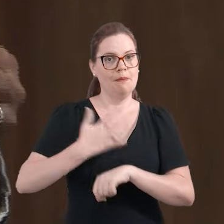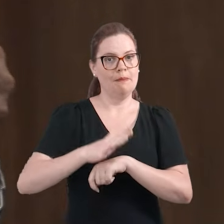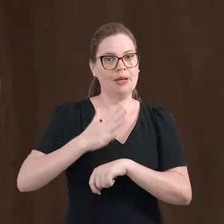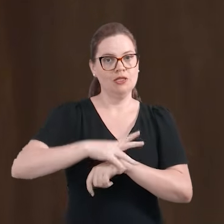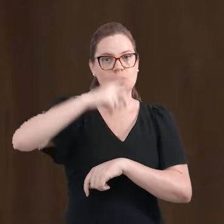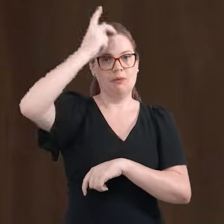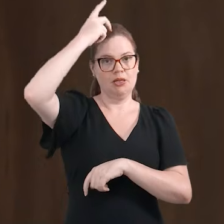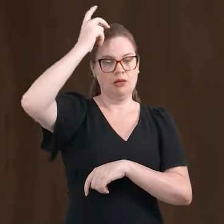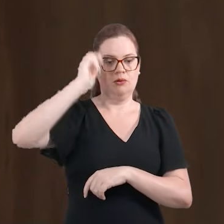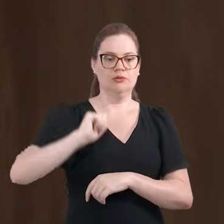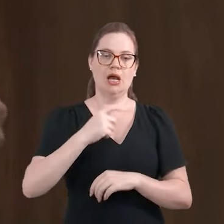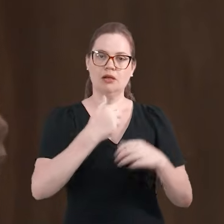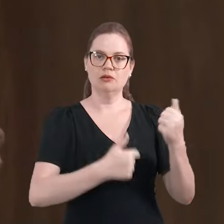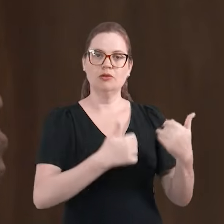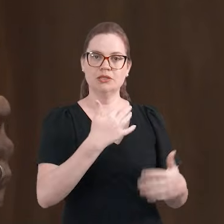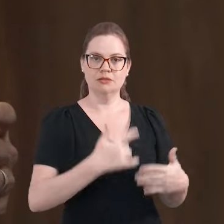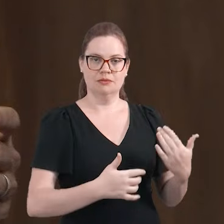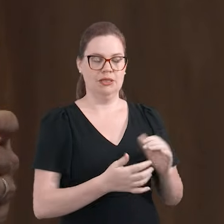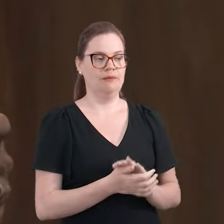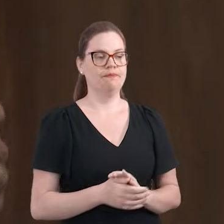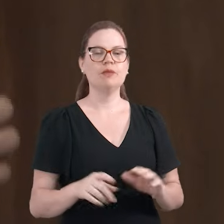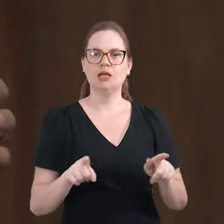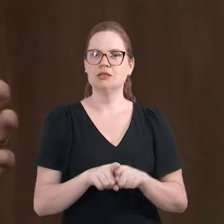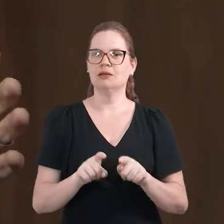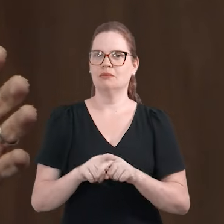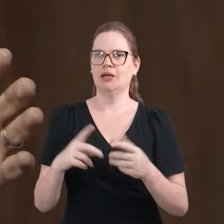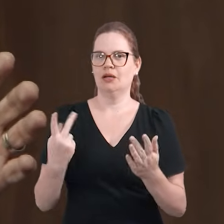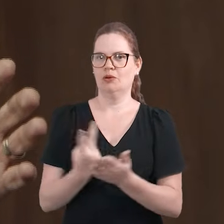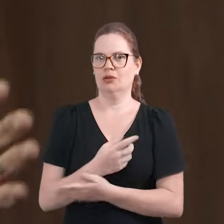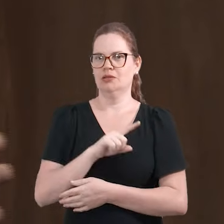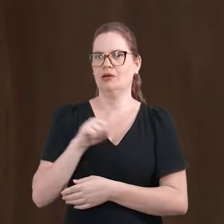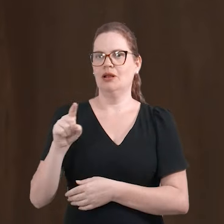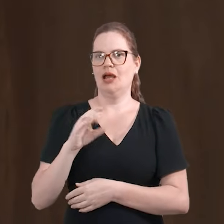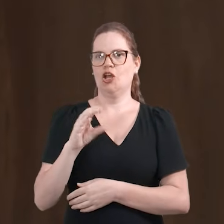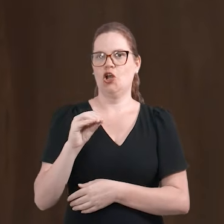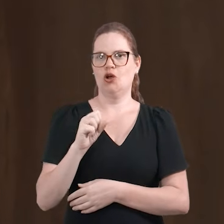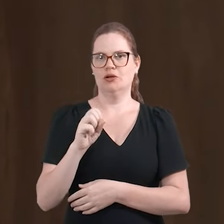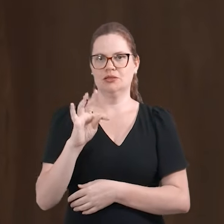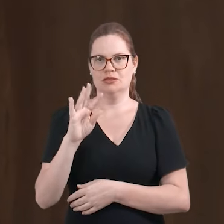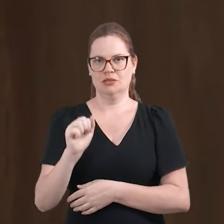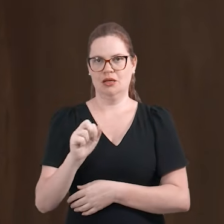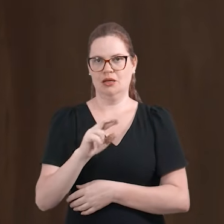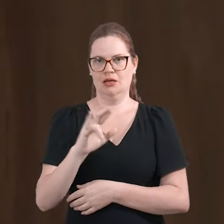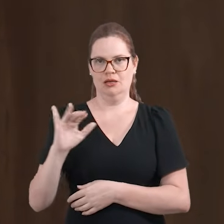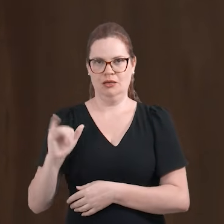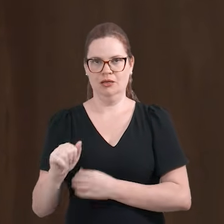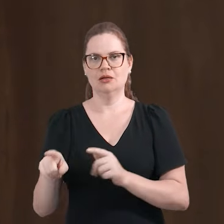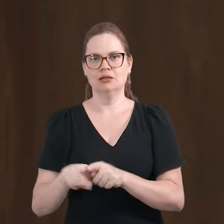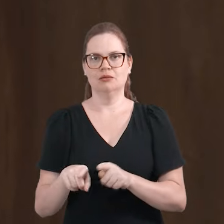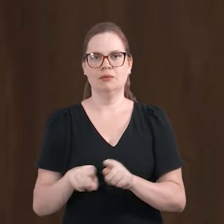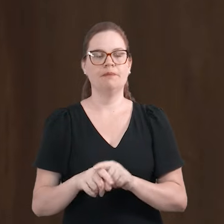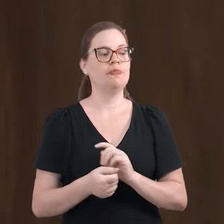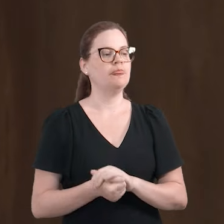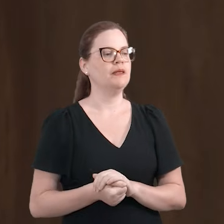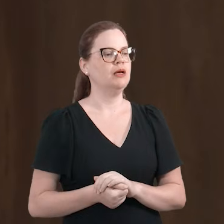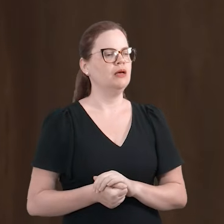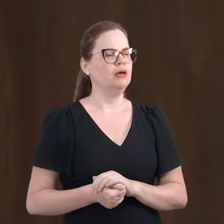viver o Pentecostes. Isso aconteceu em Costa Rica também. A mesma resposta. Eles se interessaram